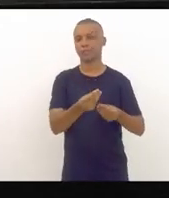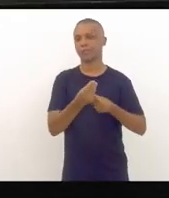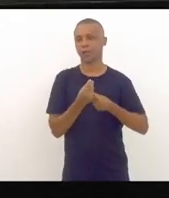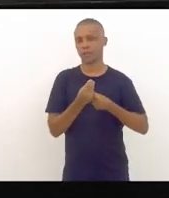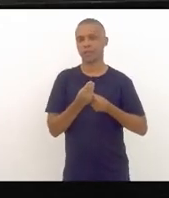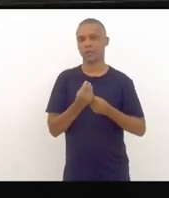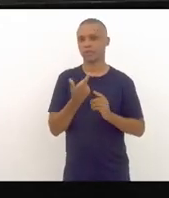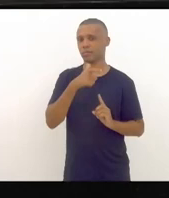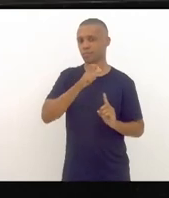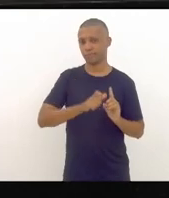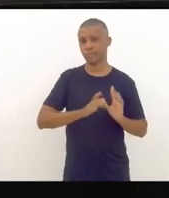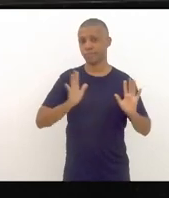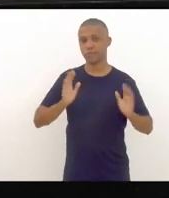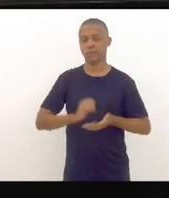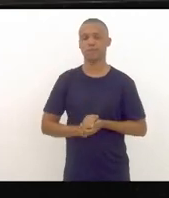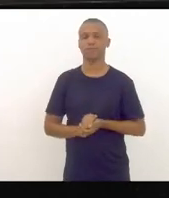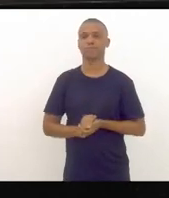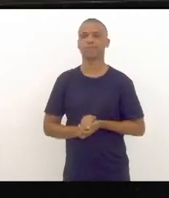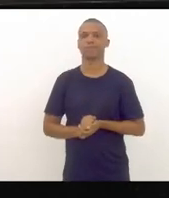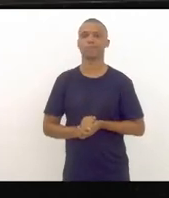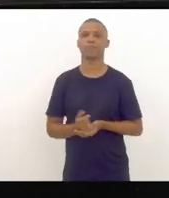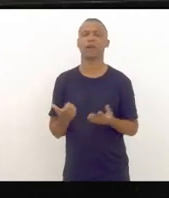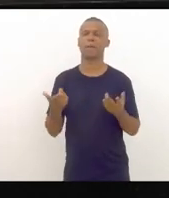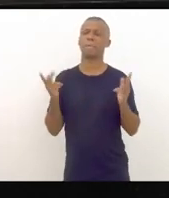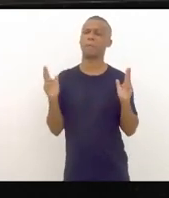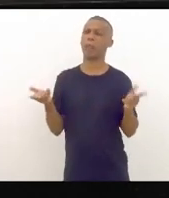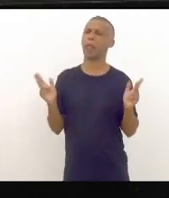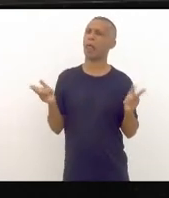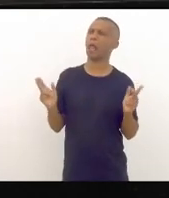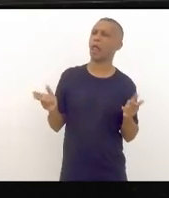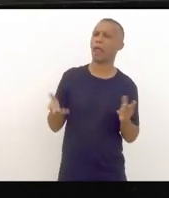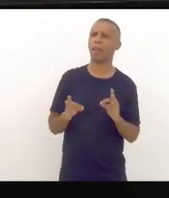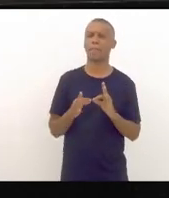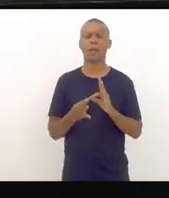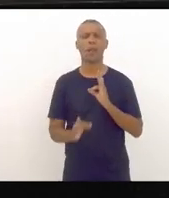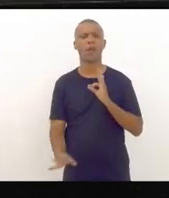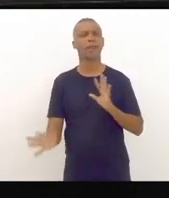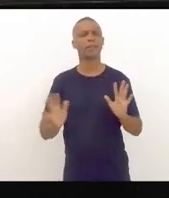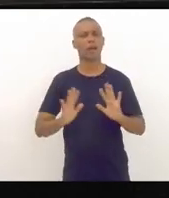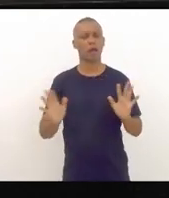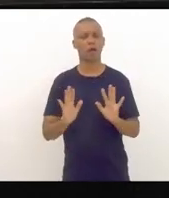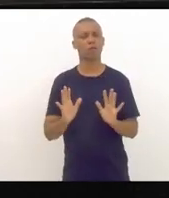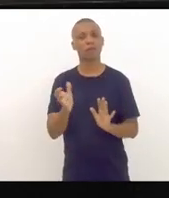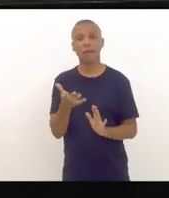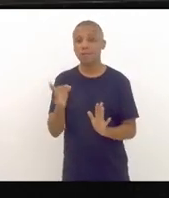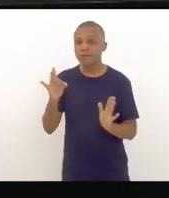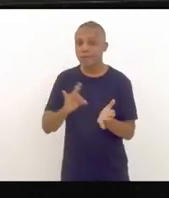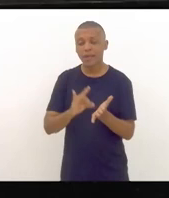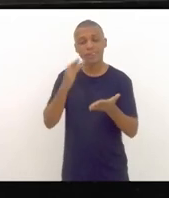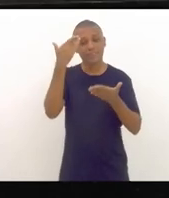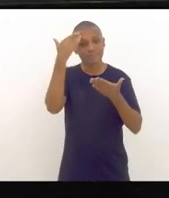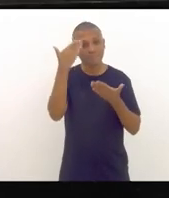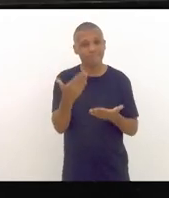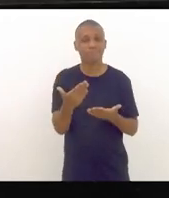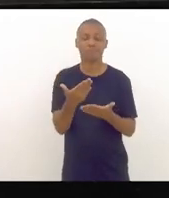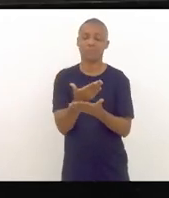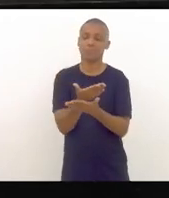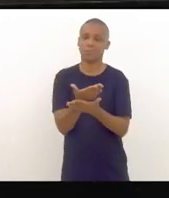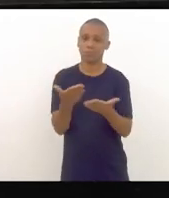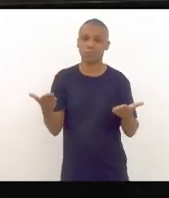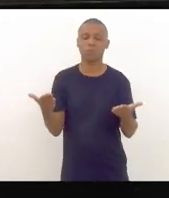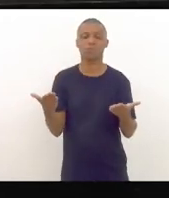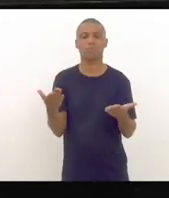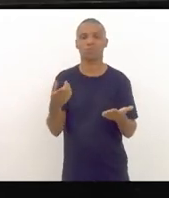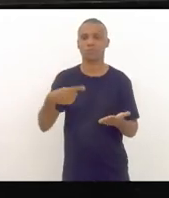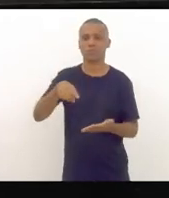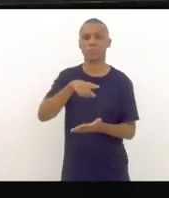uma pessoa. Não quero aqui me estender mais, quero de coração agradecer a todos